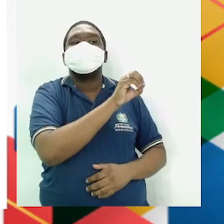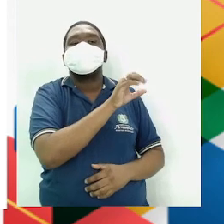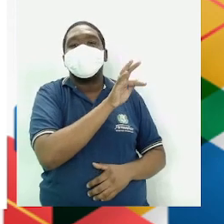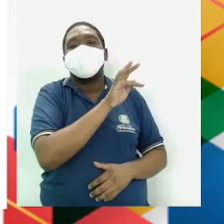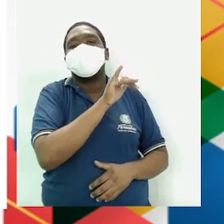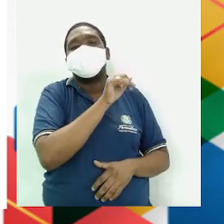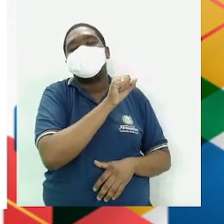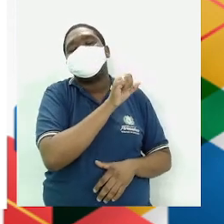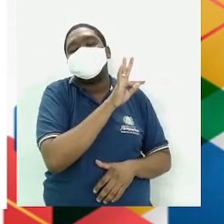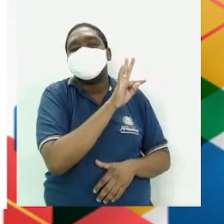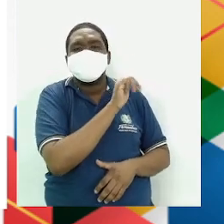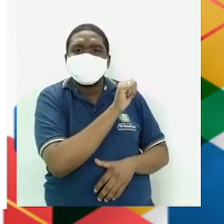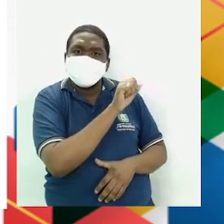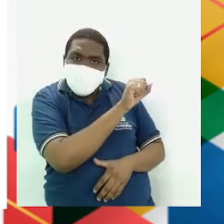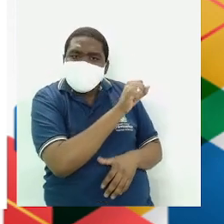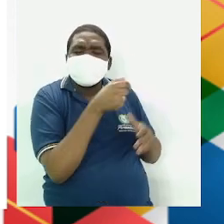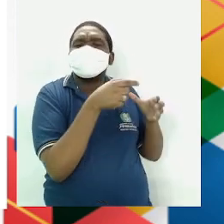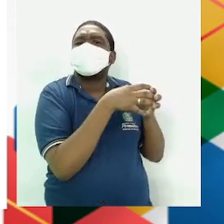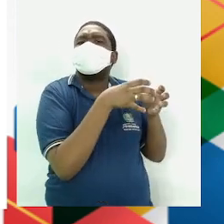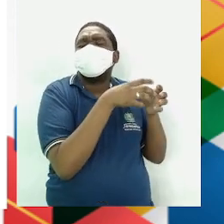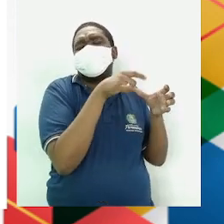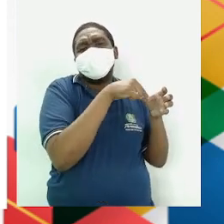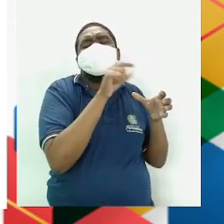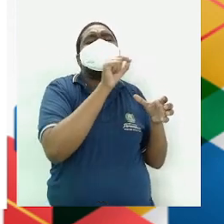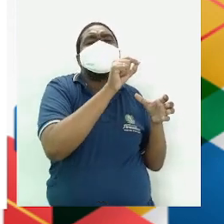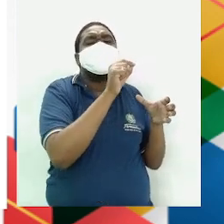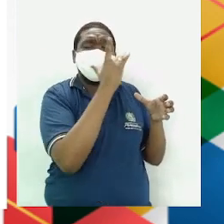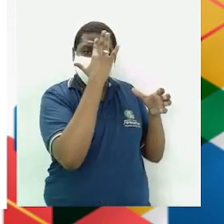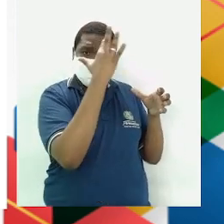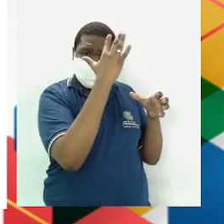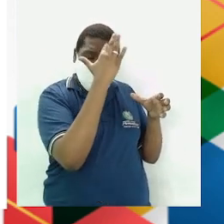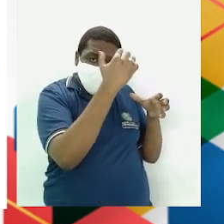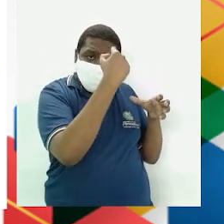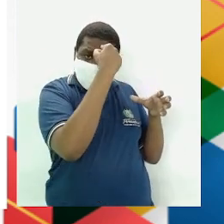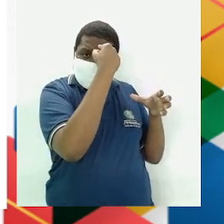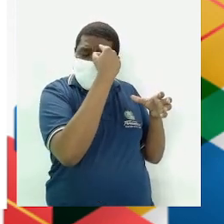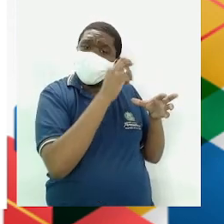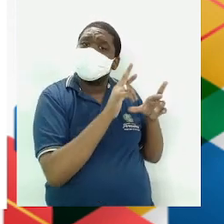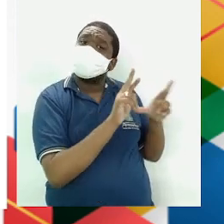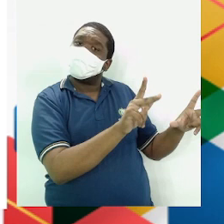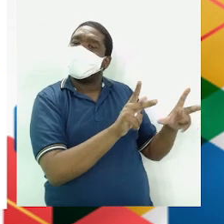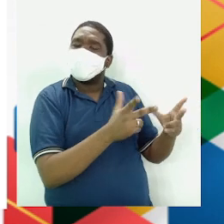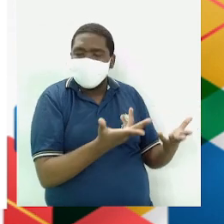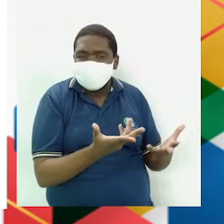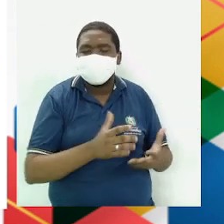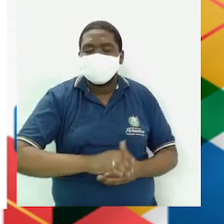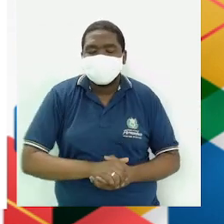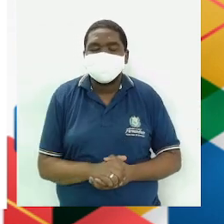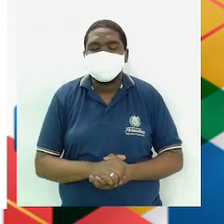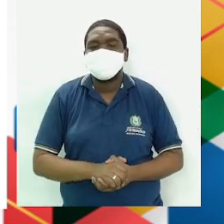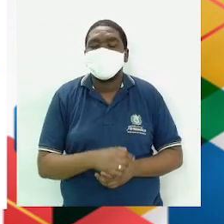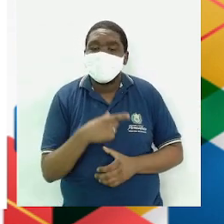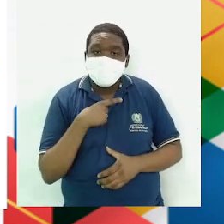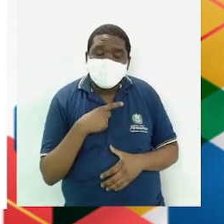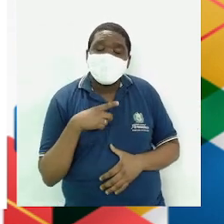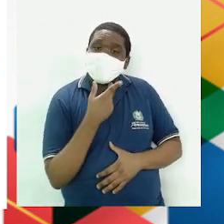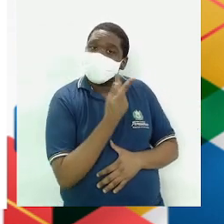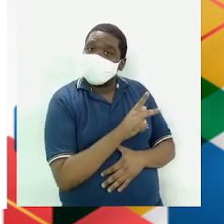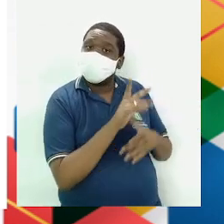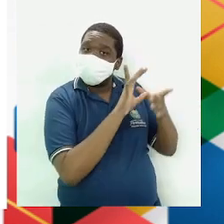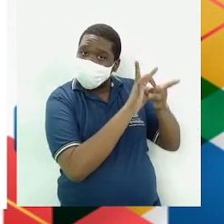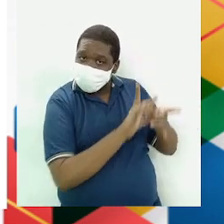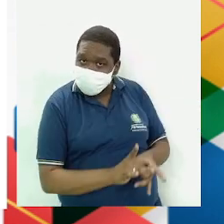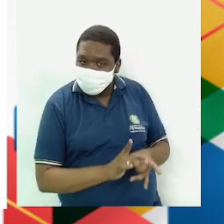eles começam a ter um contexto filosófico, como vocês podem ver aí no slide. Ele tem um contexto filosófico um